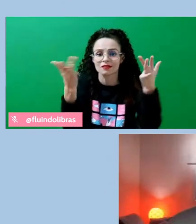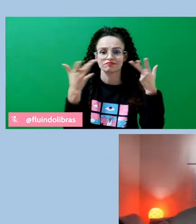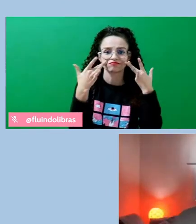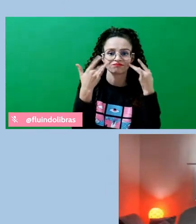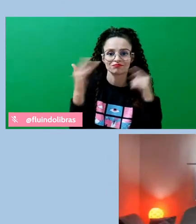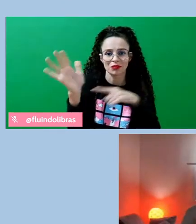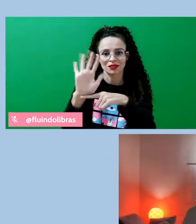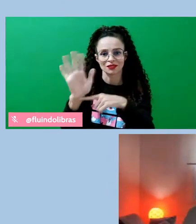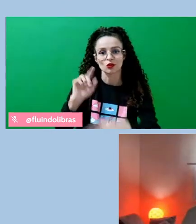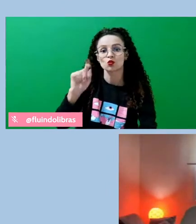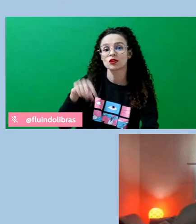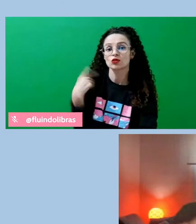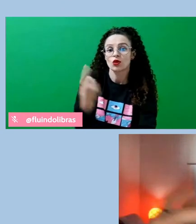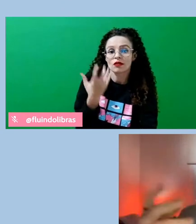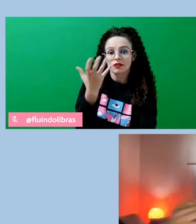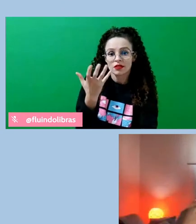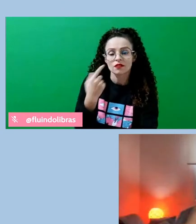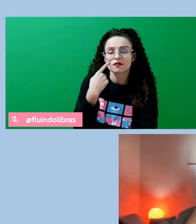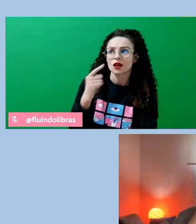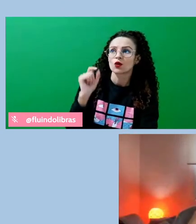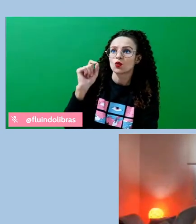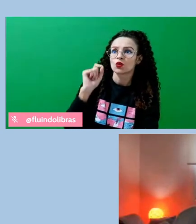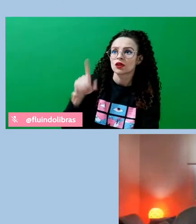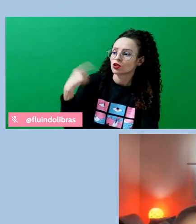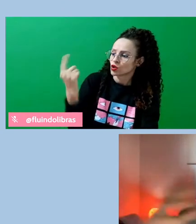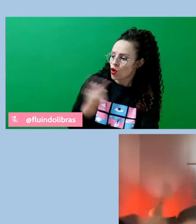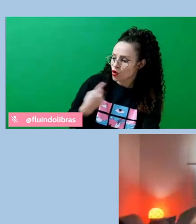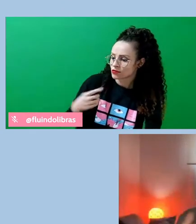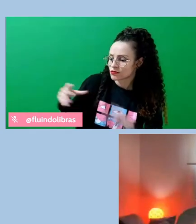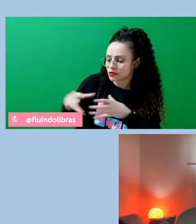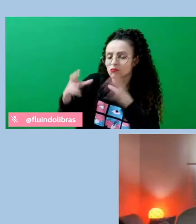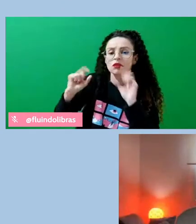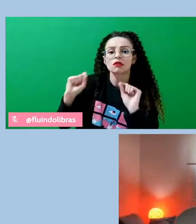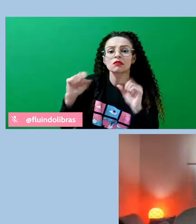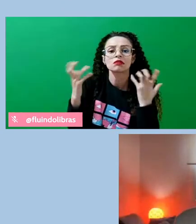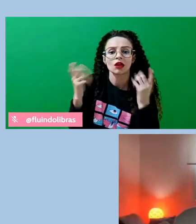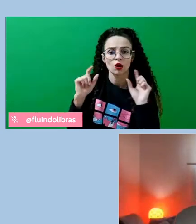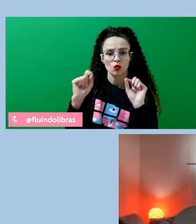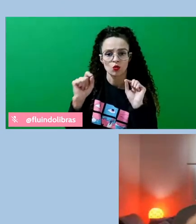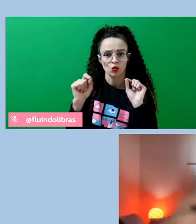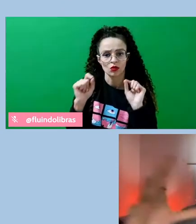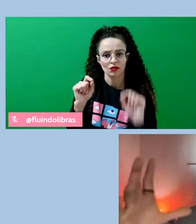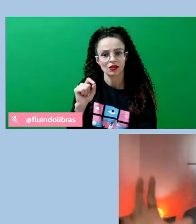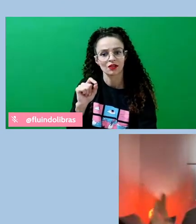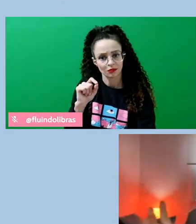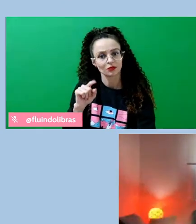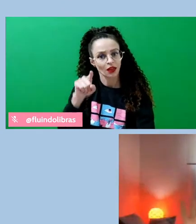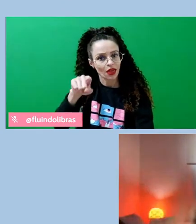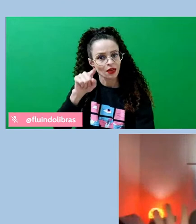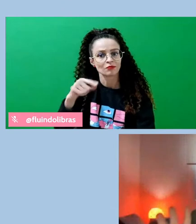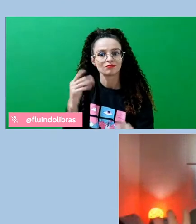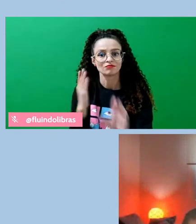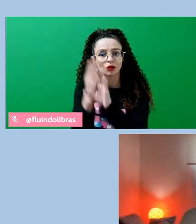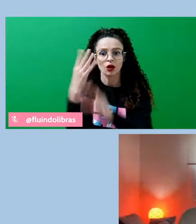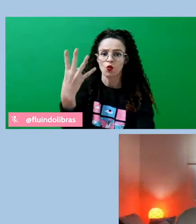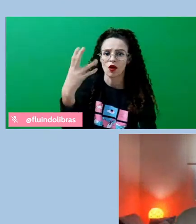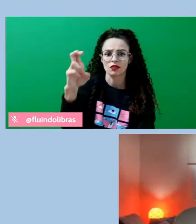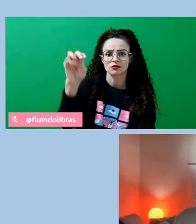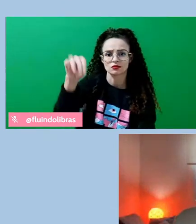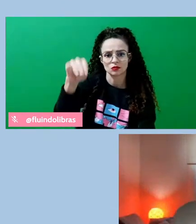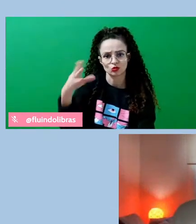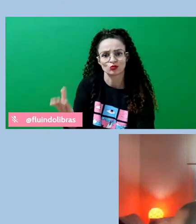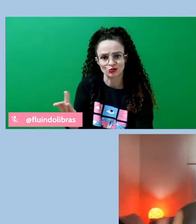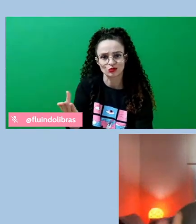ver também. A pergunta era muito, voltava para nós todos da equipe, sabe? Por isso que essa coisa do 45 minutos foi uma coisa que realmente todo mundo falou, não, acho que